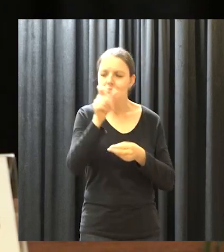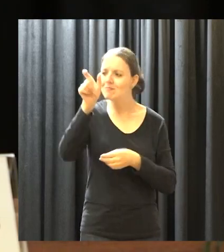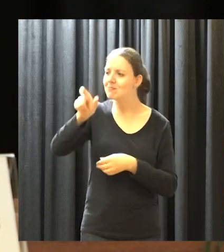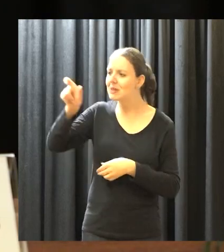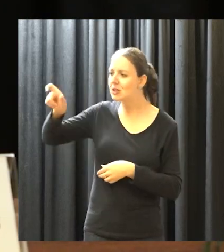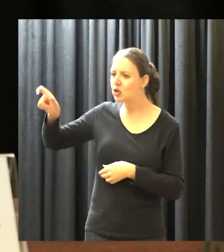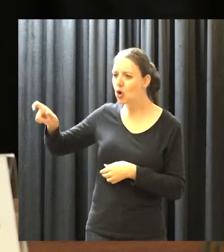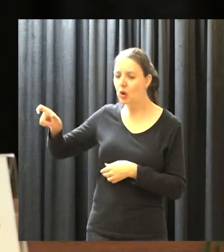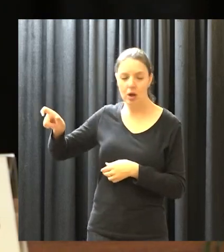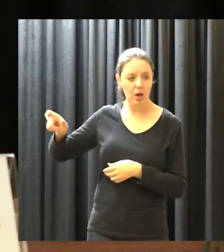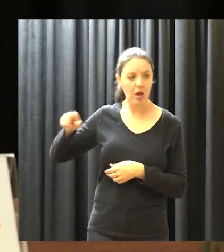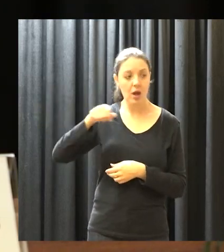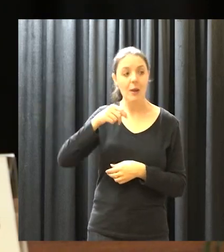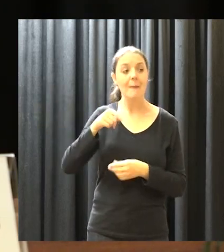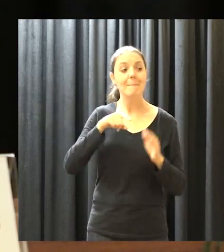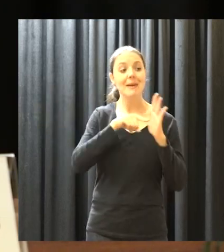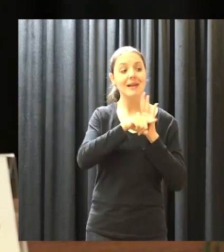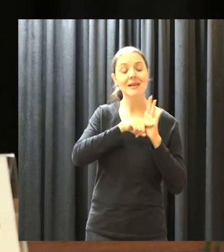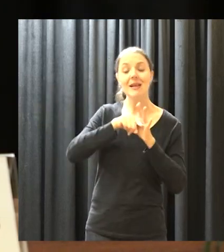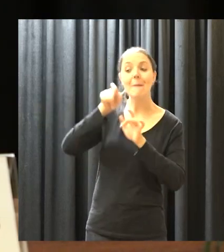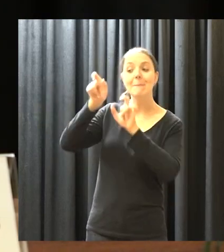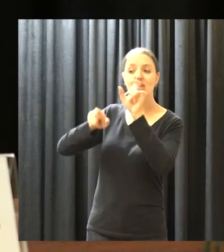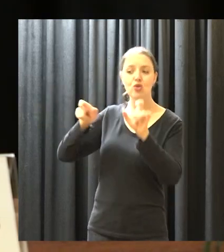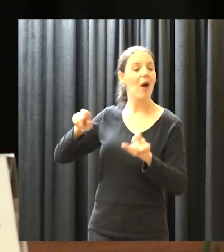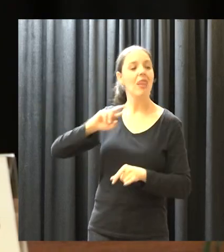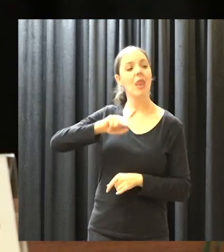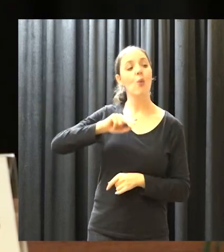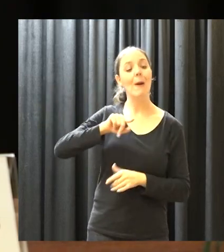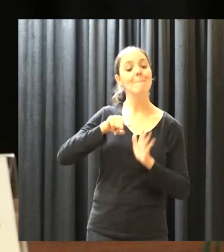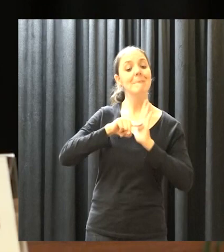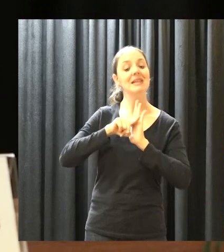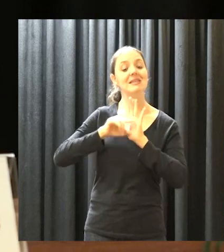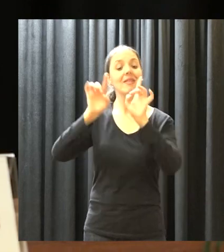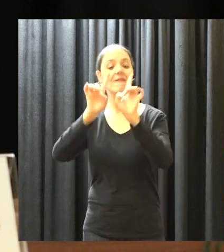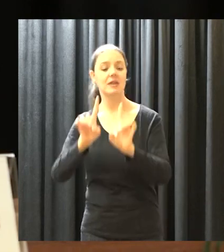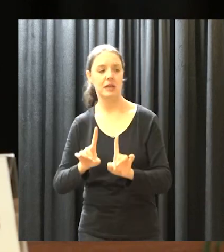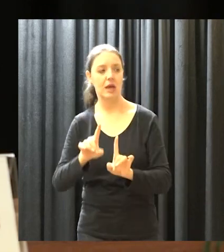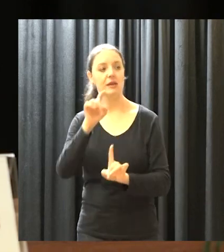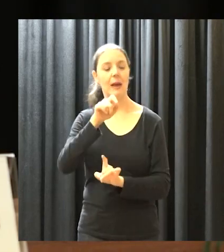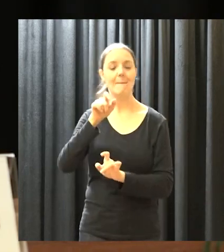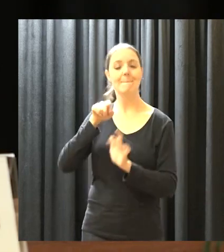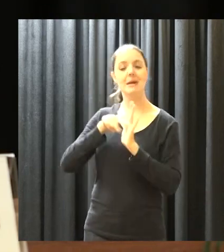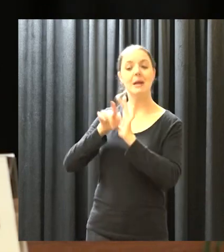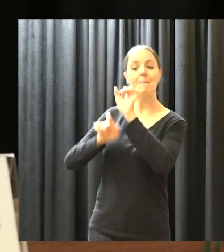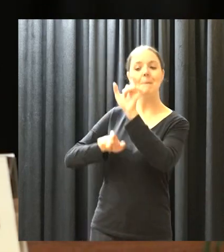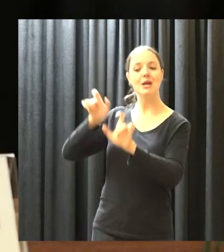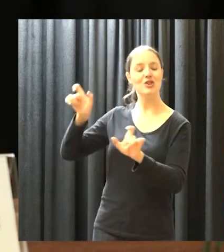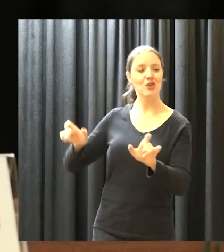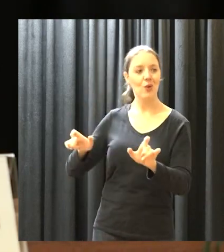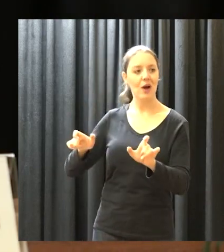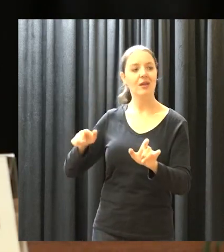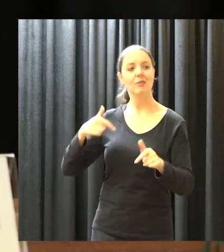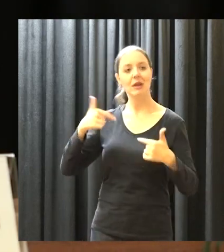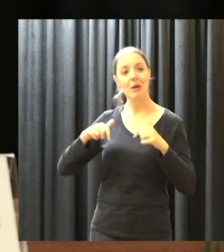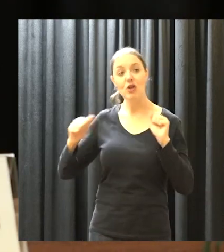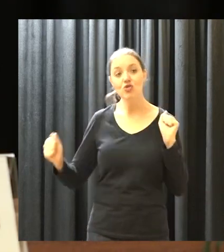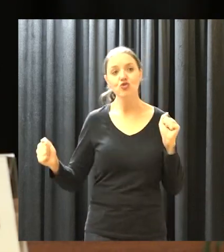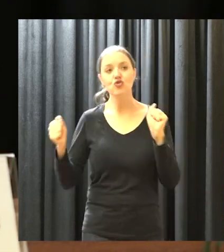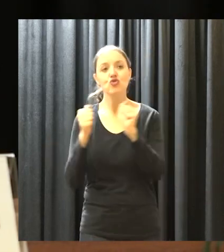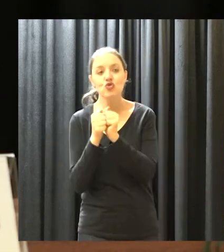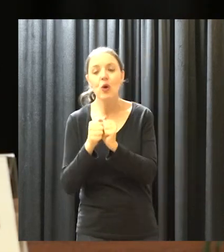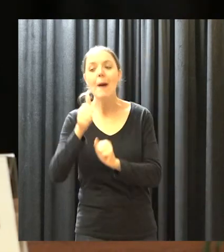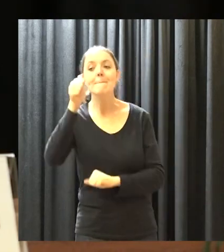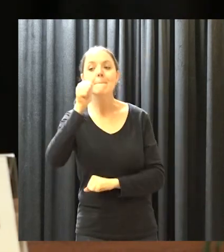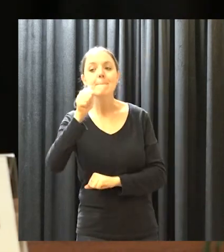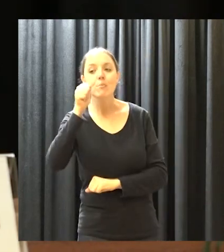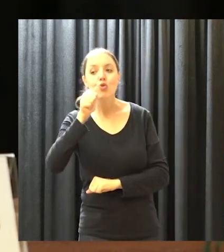não sobre a deficiência. Então, esse trabalho é um trabalho que foi construído junto com as mulheres com deficiência visual e não é um